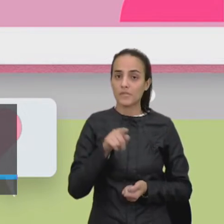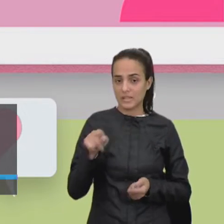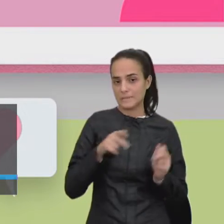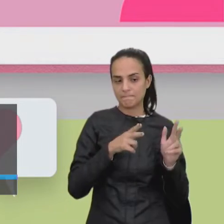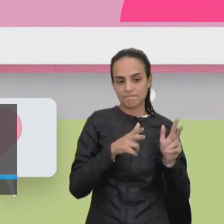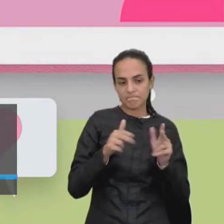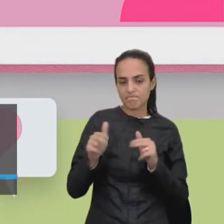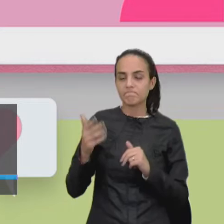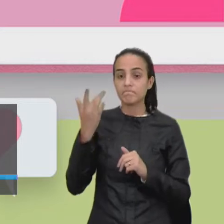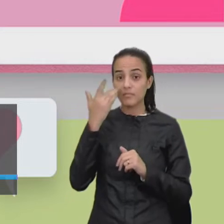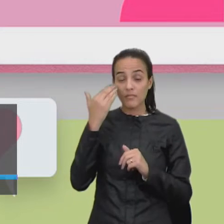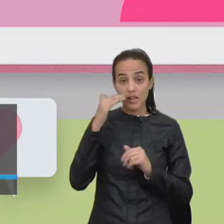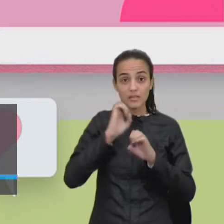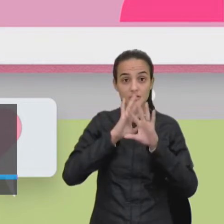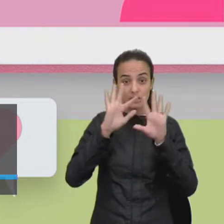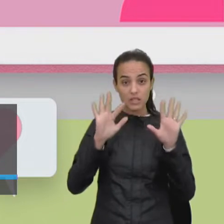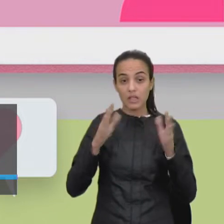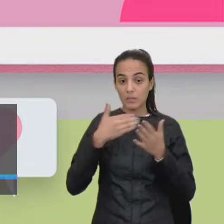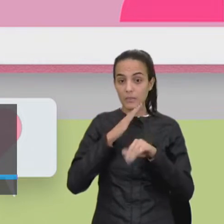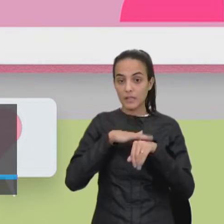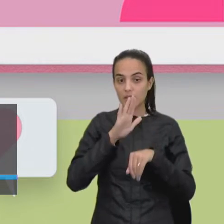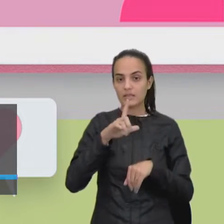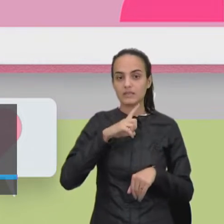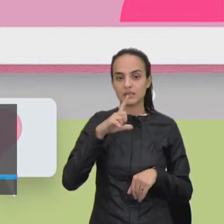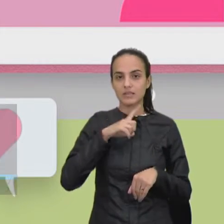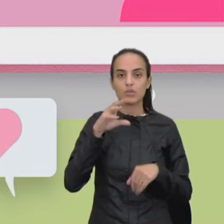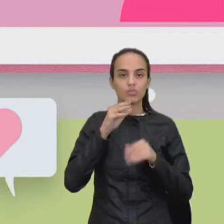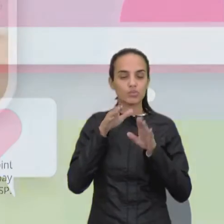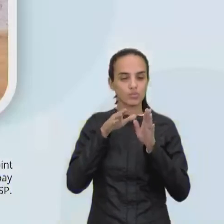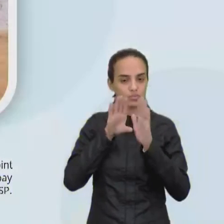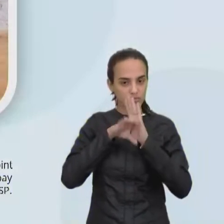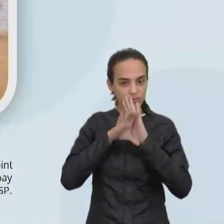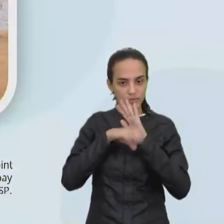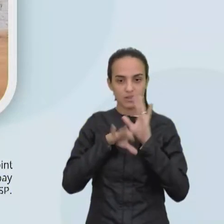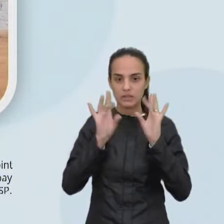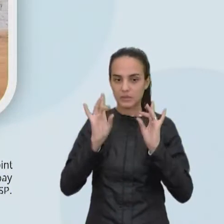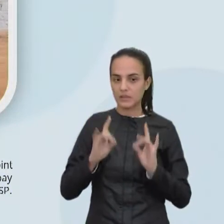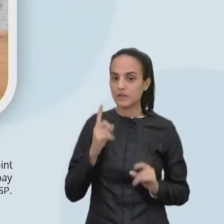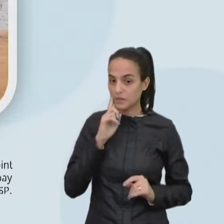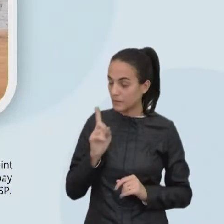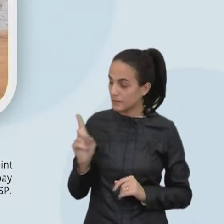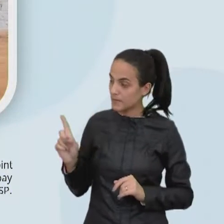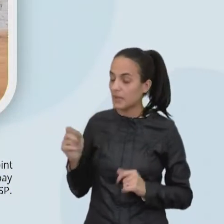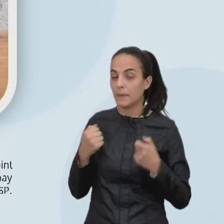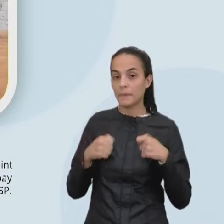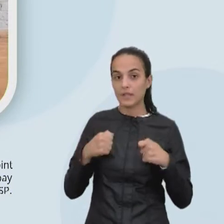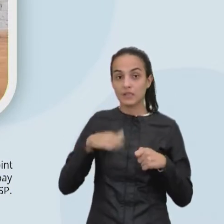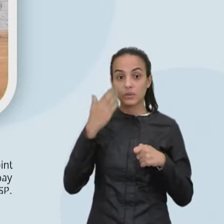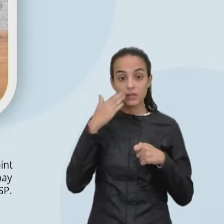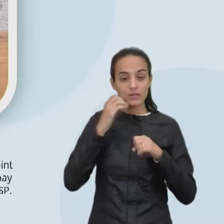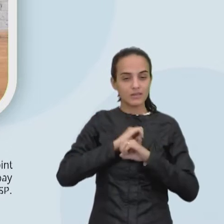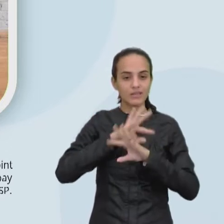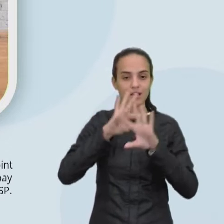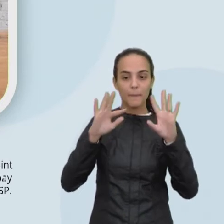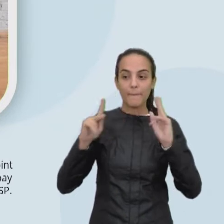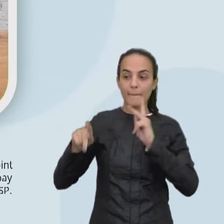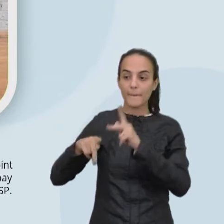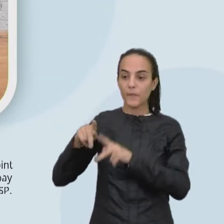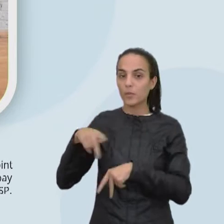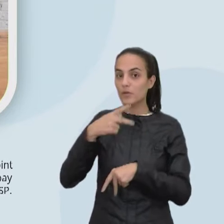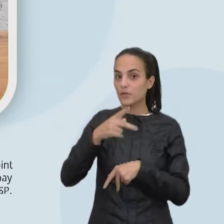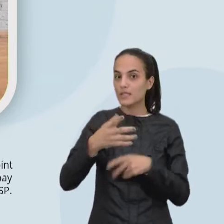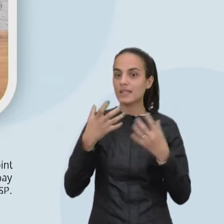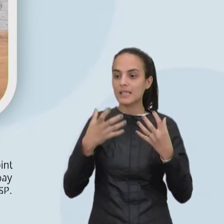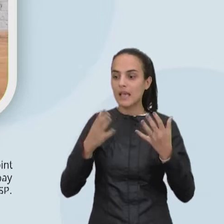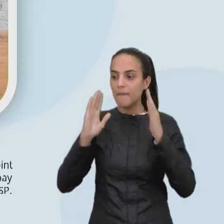percebermos, entendemos um pouco mais sobre isso, temos um pequeno conceito aí para vocês. Olha só, é preciso entender que público você quer